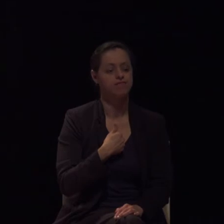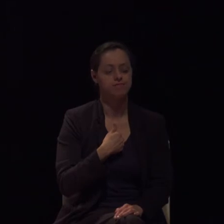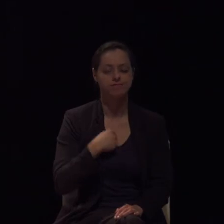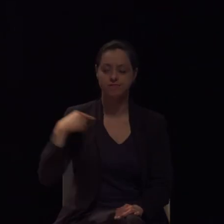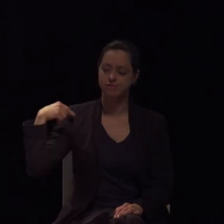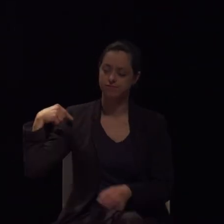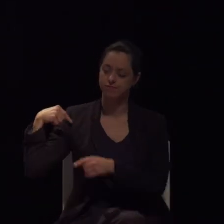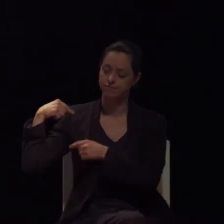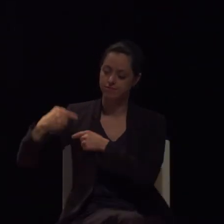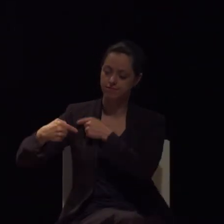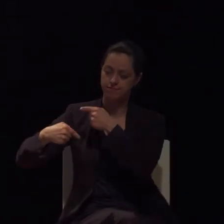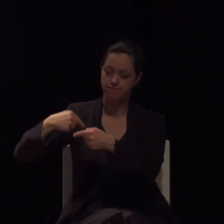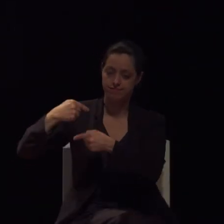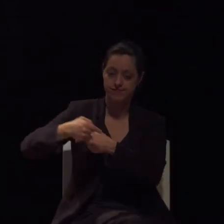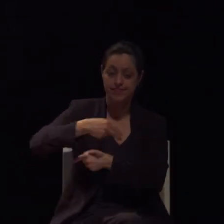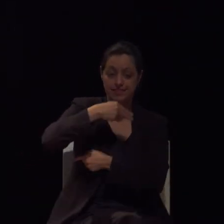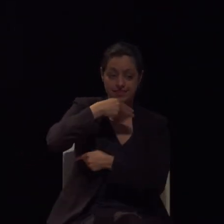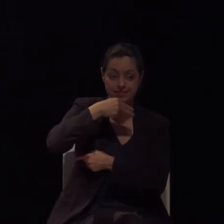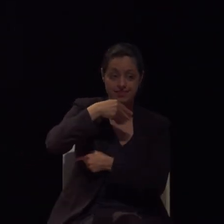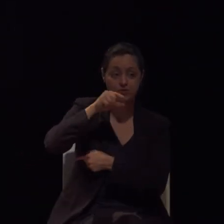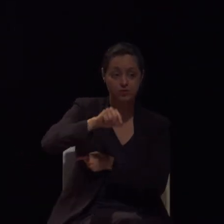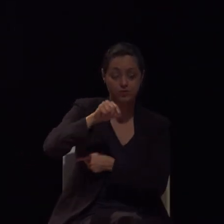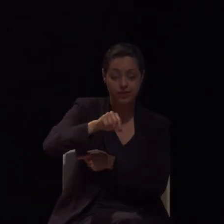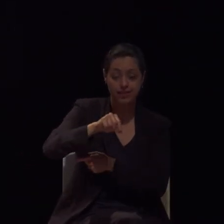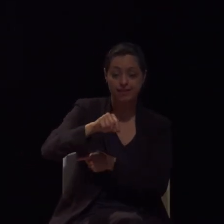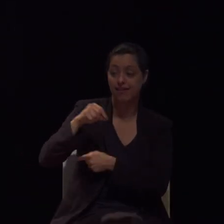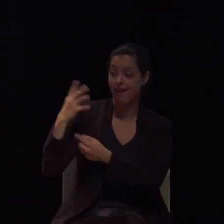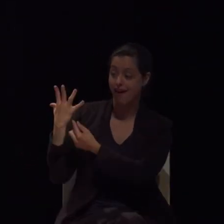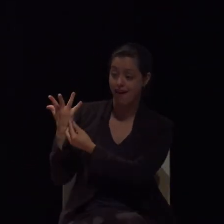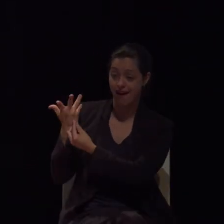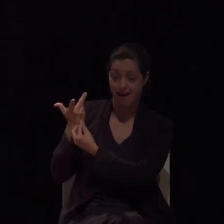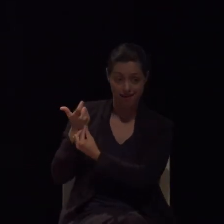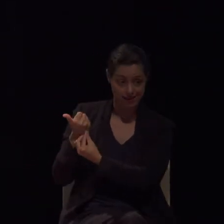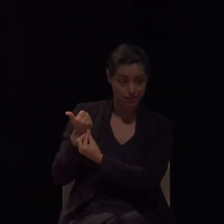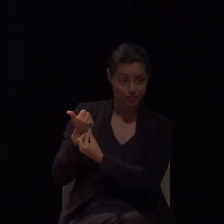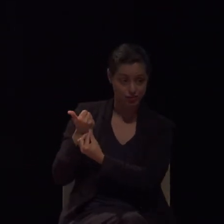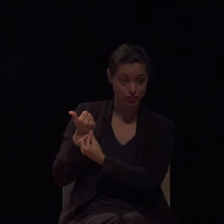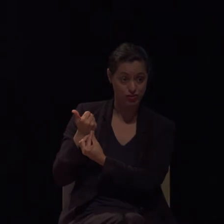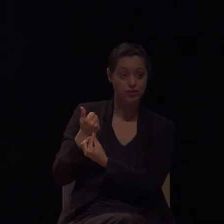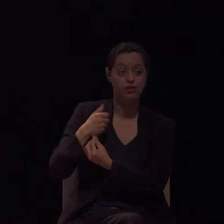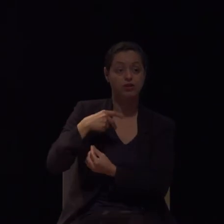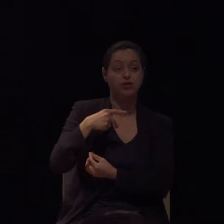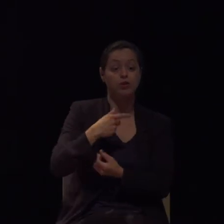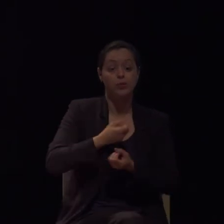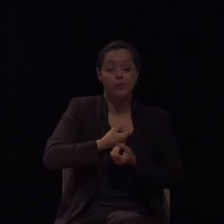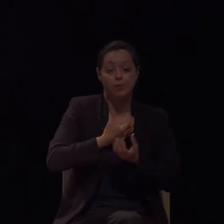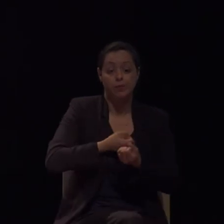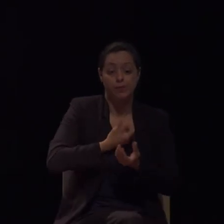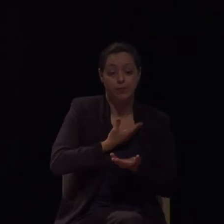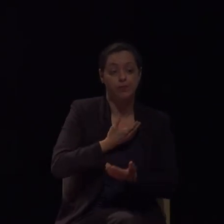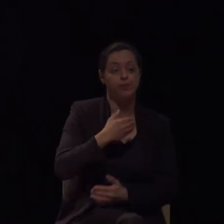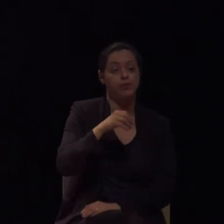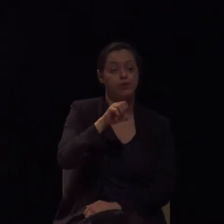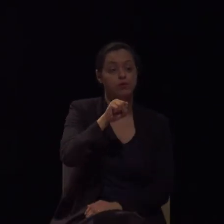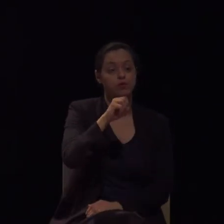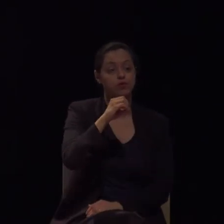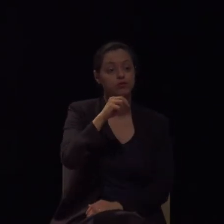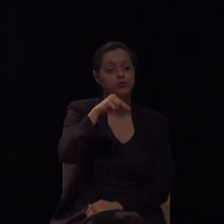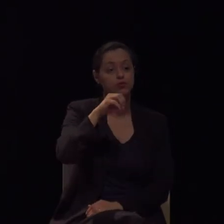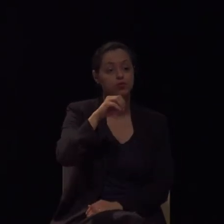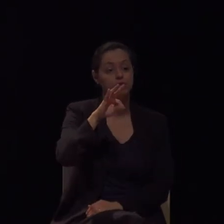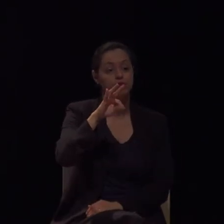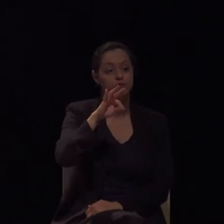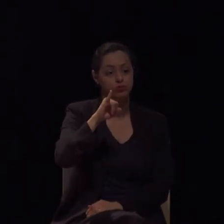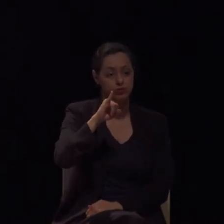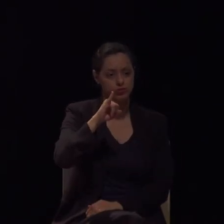de artista eu sou neto do poeta solano trindade eu sou filho de raquel